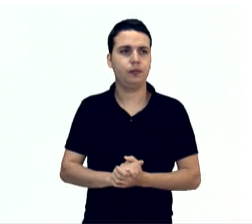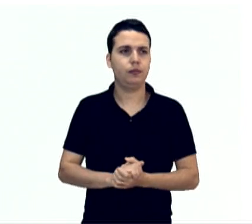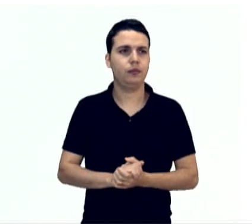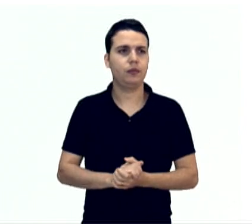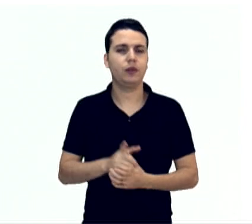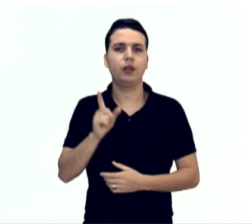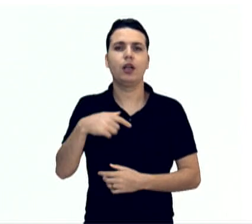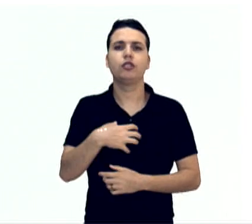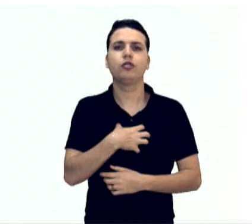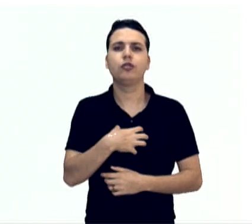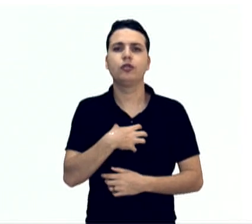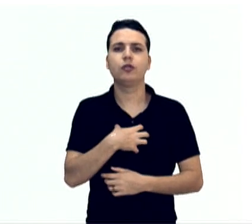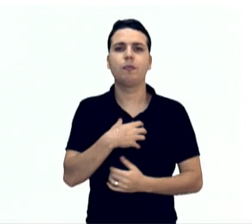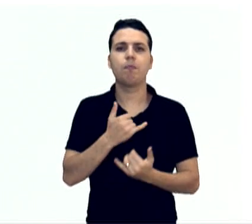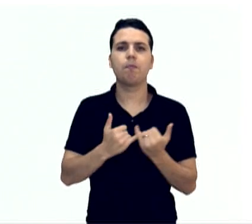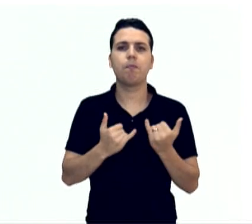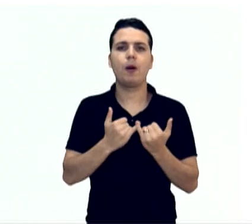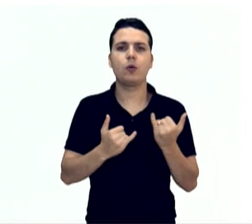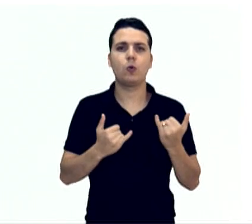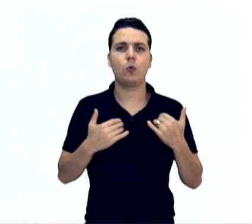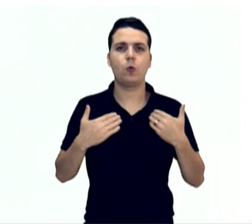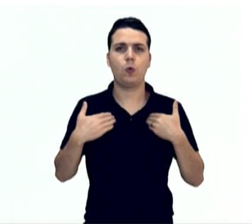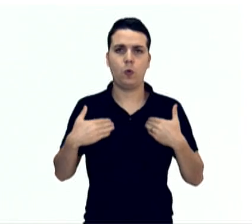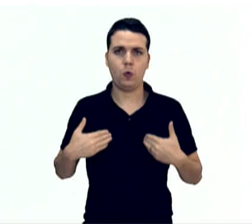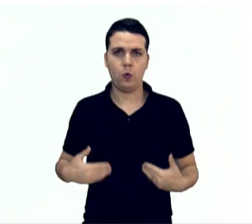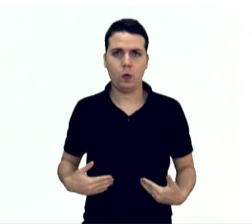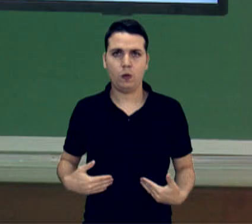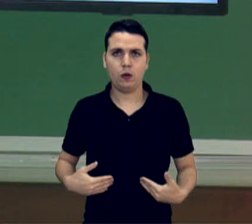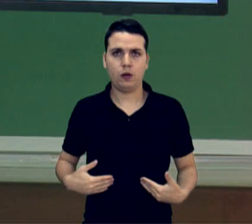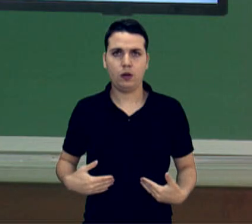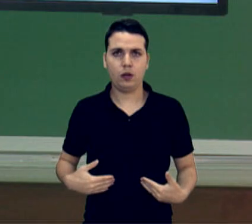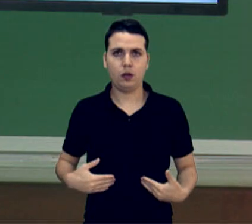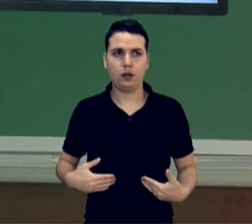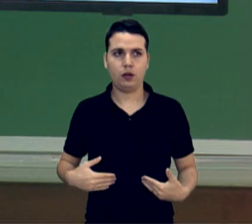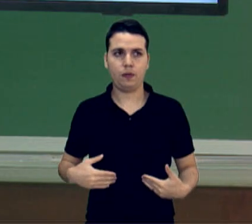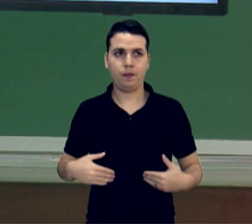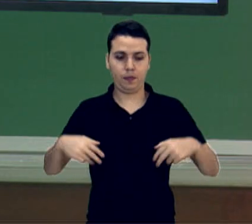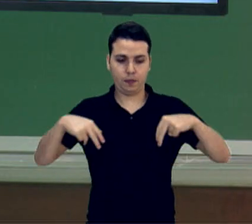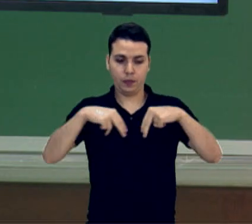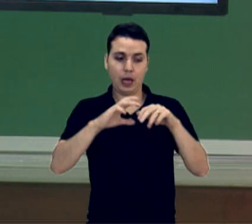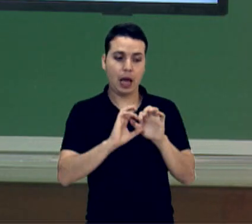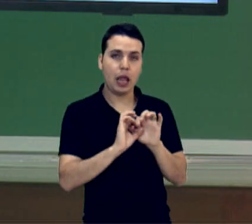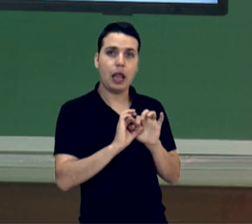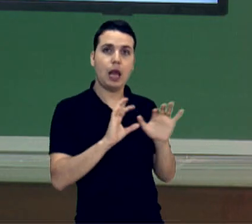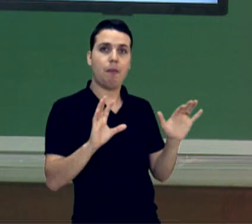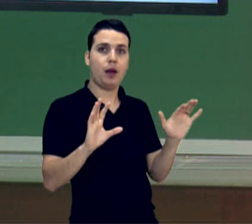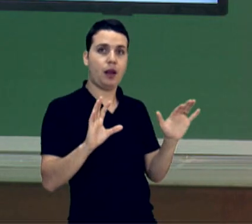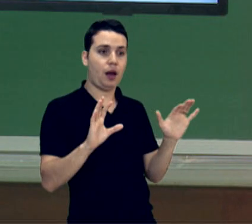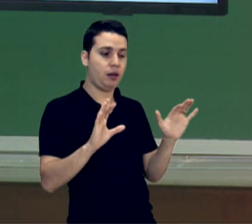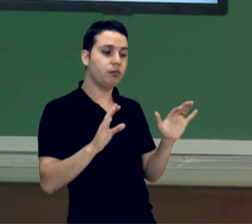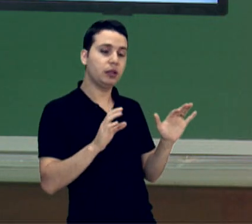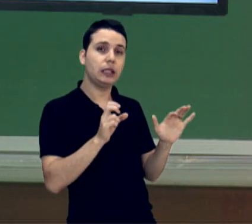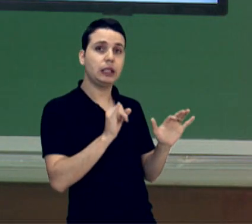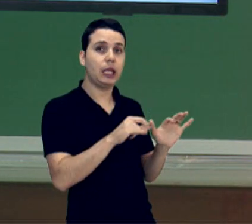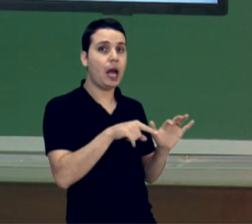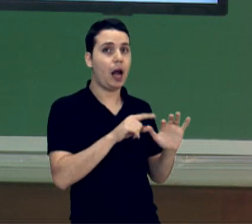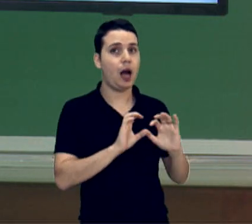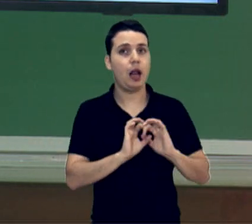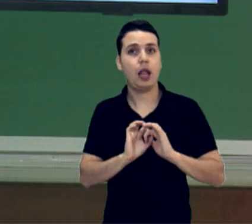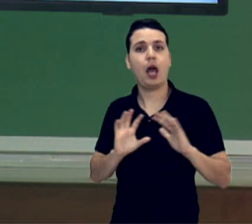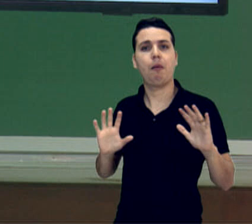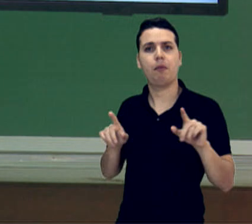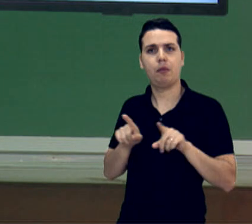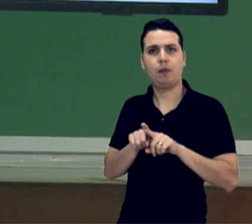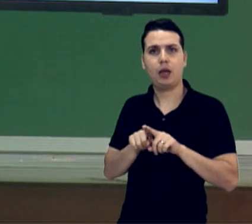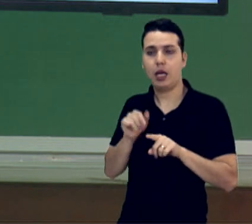é como se o corpo, né? Lógico, a liberdade de um vai até onde começa a liberdade do outro, né? Se a moça, por